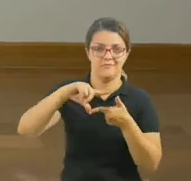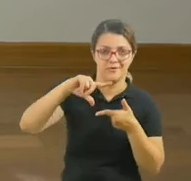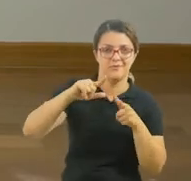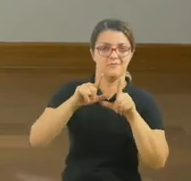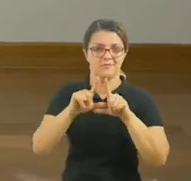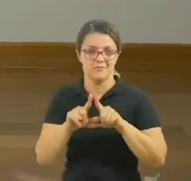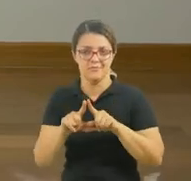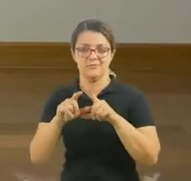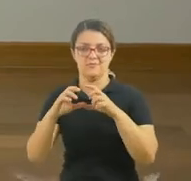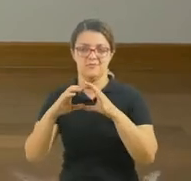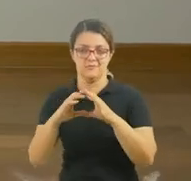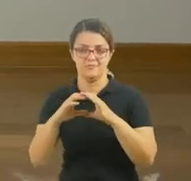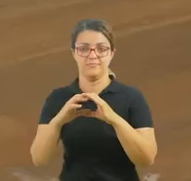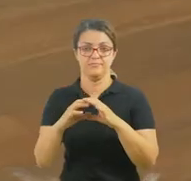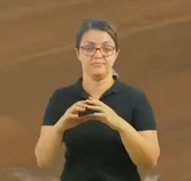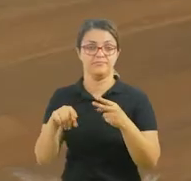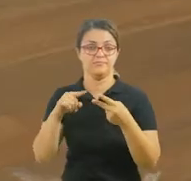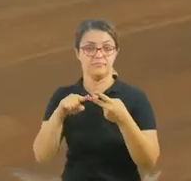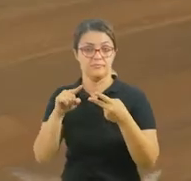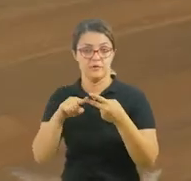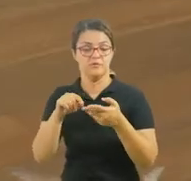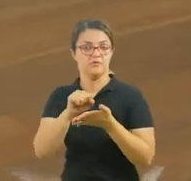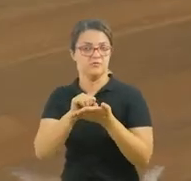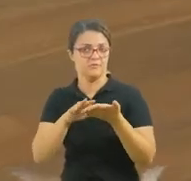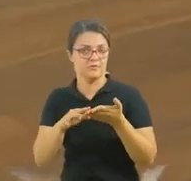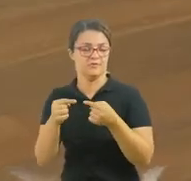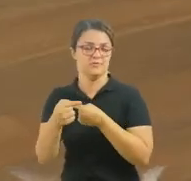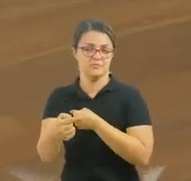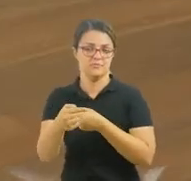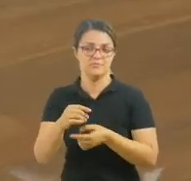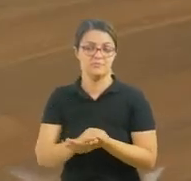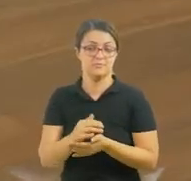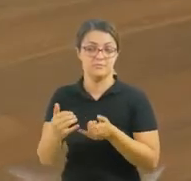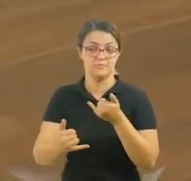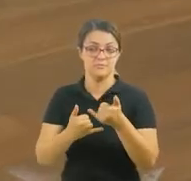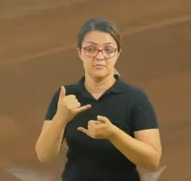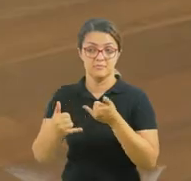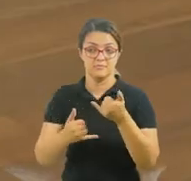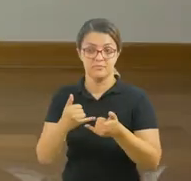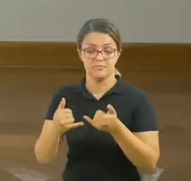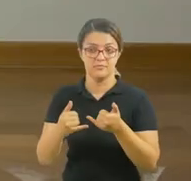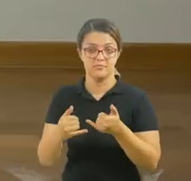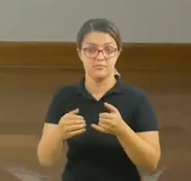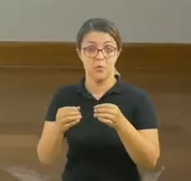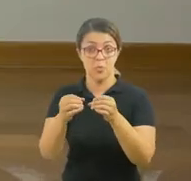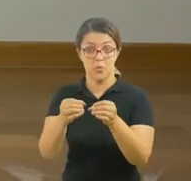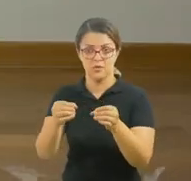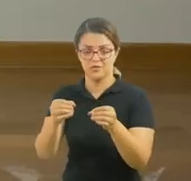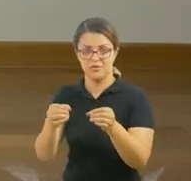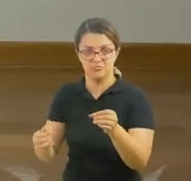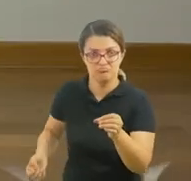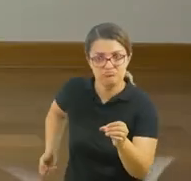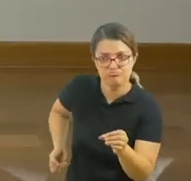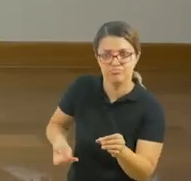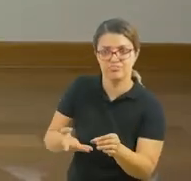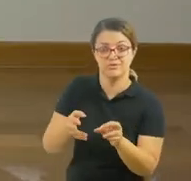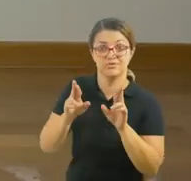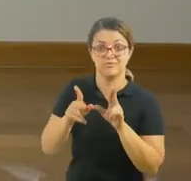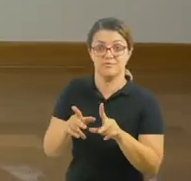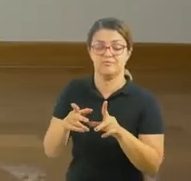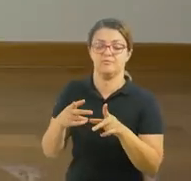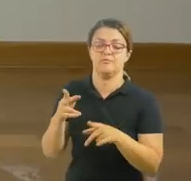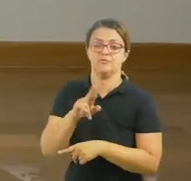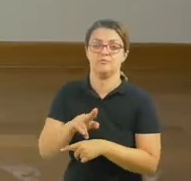proposta para a semana é a brincadeira do boliche diferente. Então vocês vão precisar de uma bexiga e aí vocês vão colocar alguma coisa para